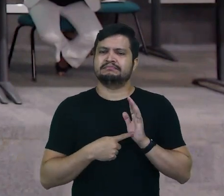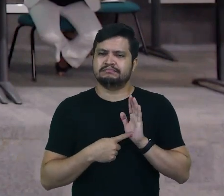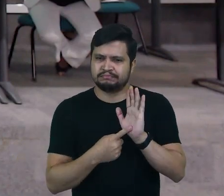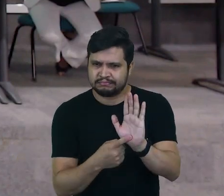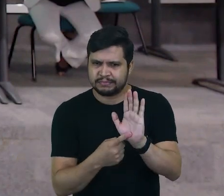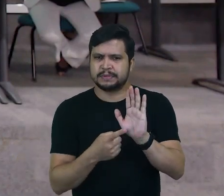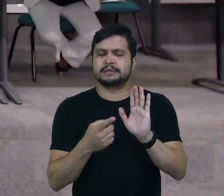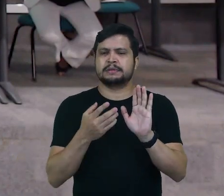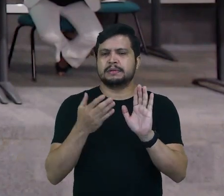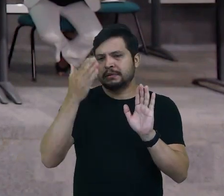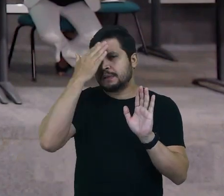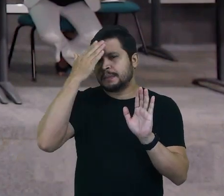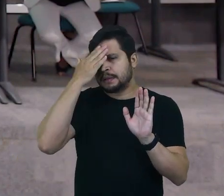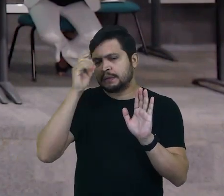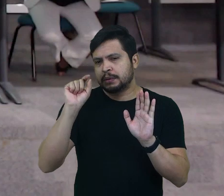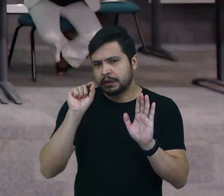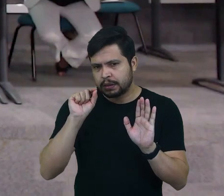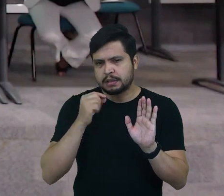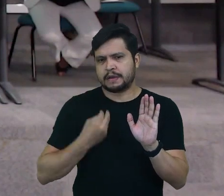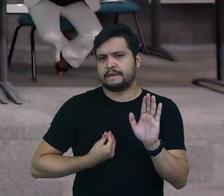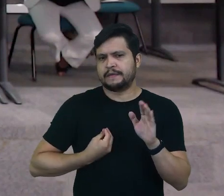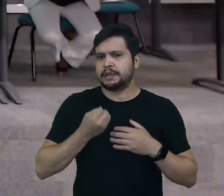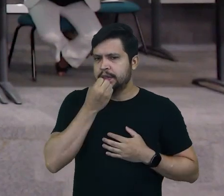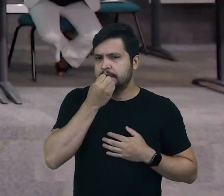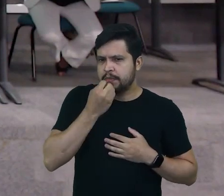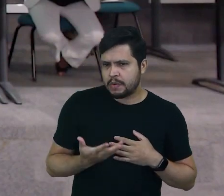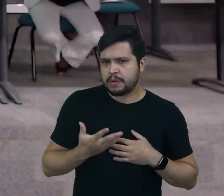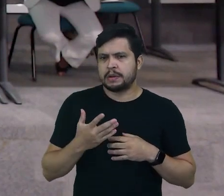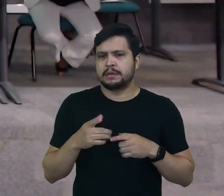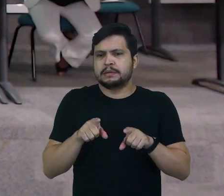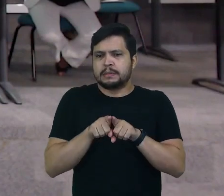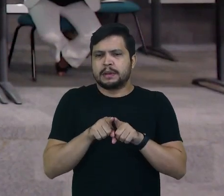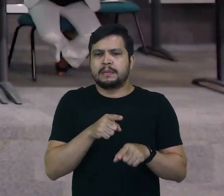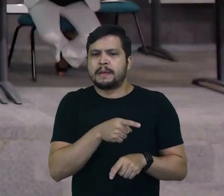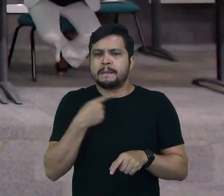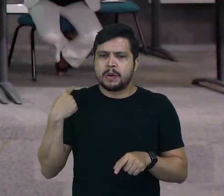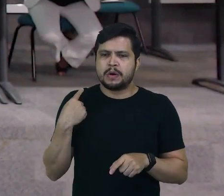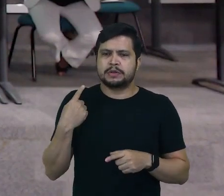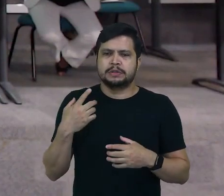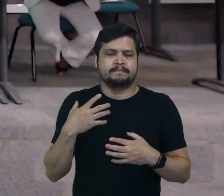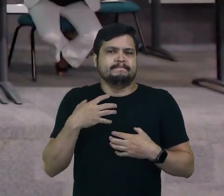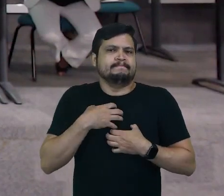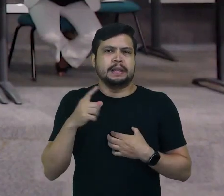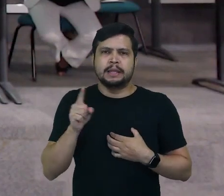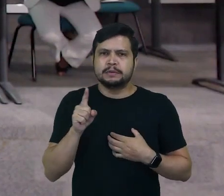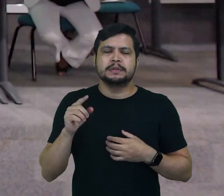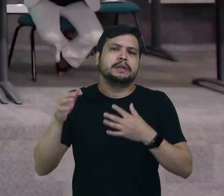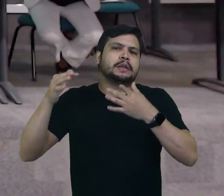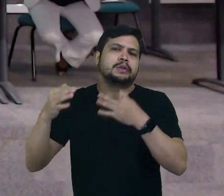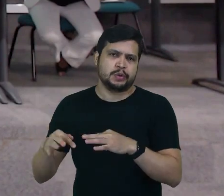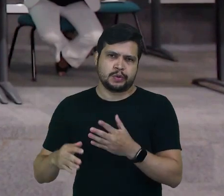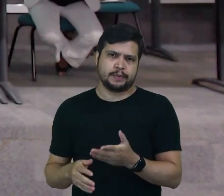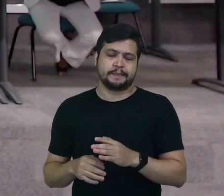fins alimentícios. Devemos dar a eles a vida boa e uma morte sem dor. Então, a gente tem que